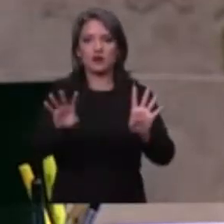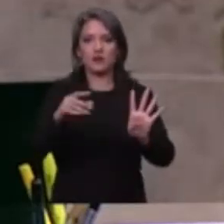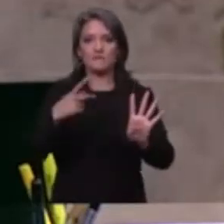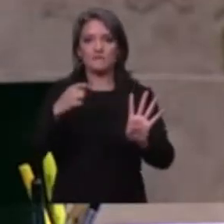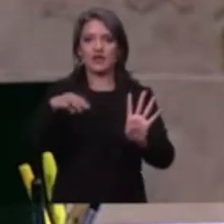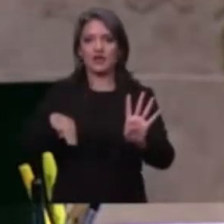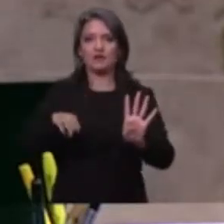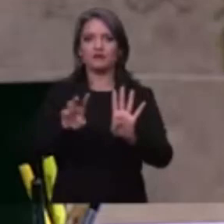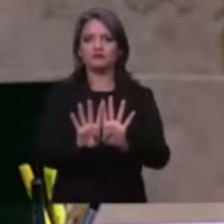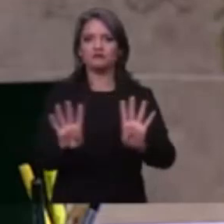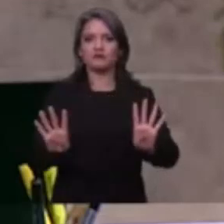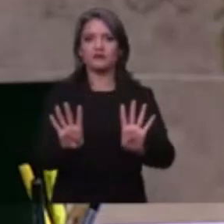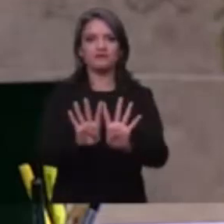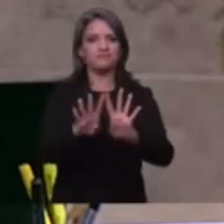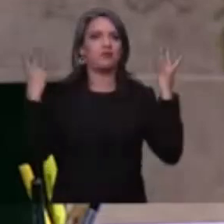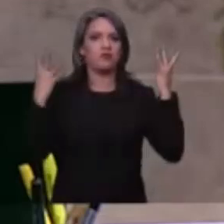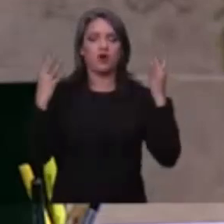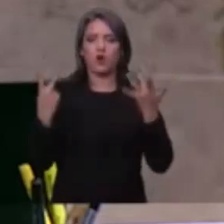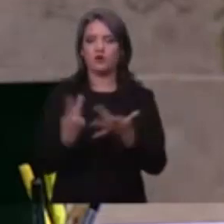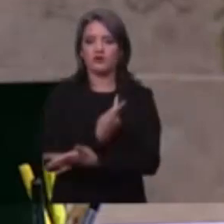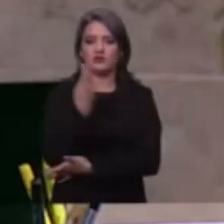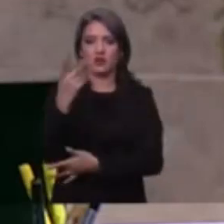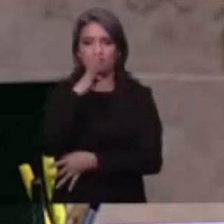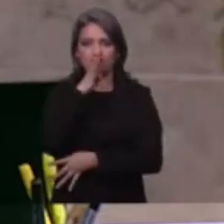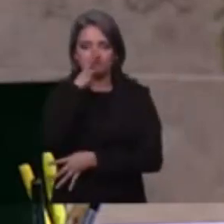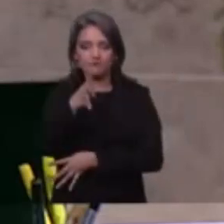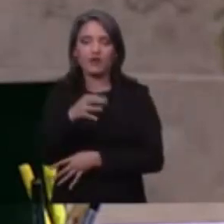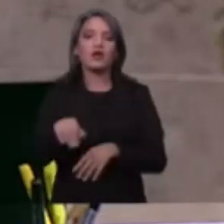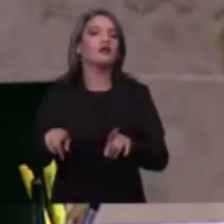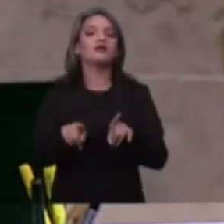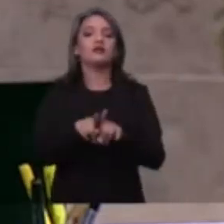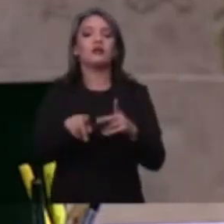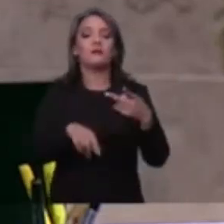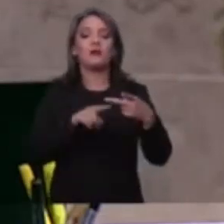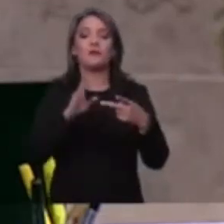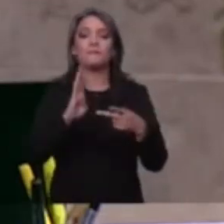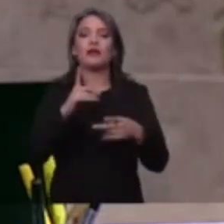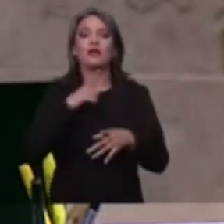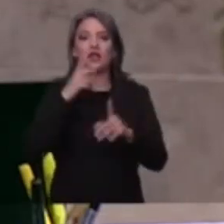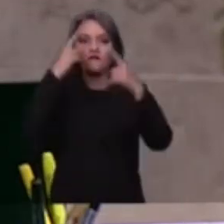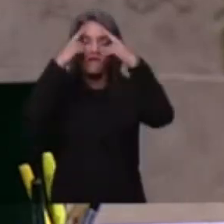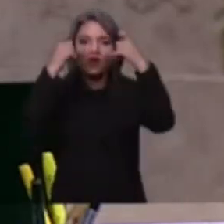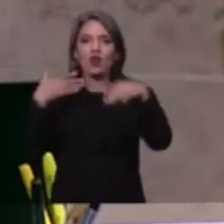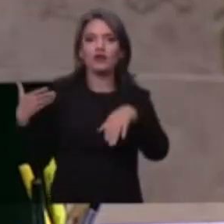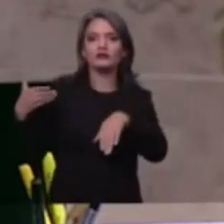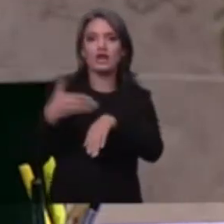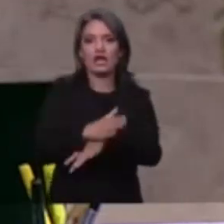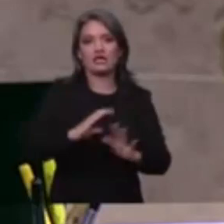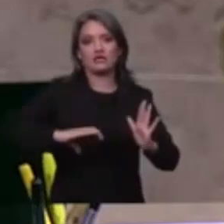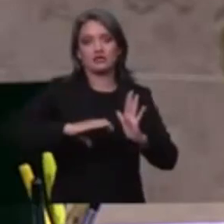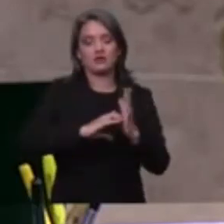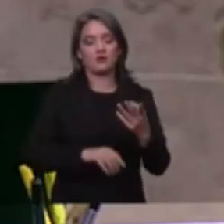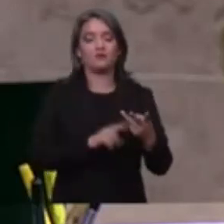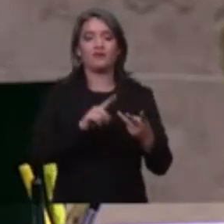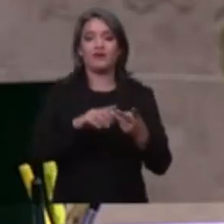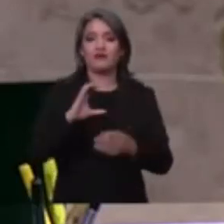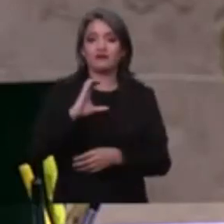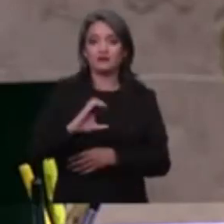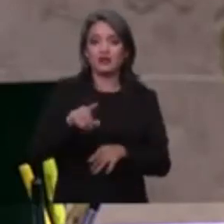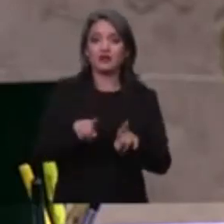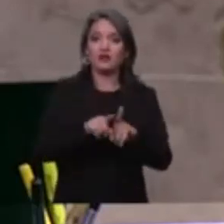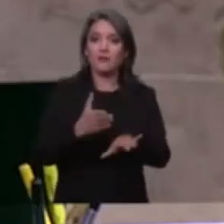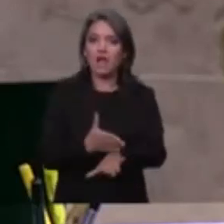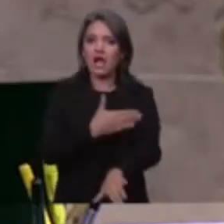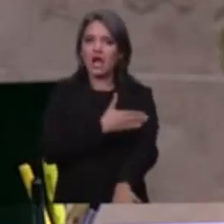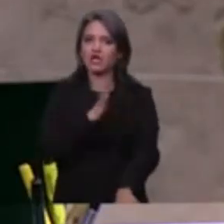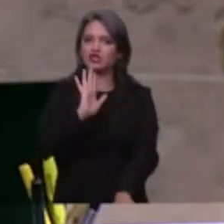Distrito Federal. B. Houve emprego de violência para o ingresso ao Senado Federal. C. Antecipadamente